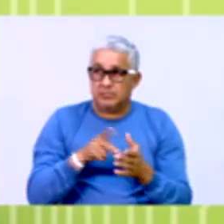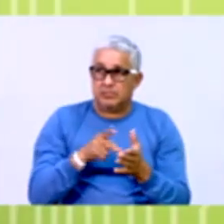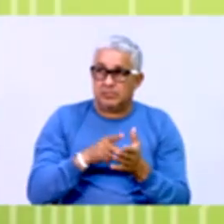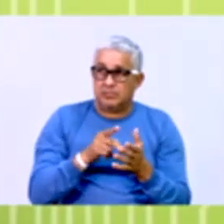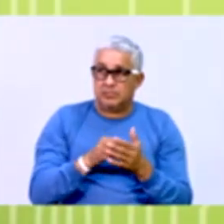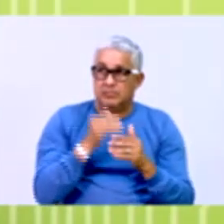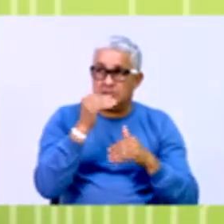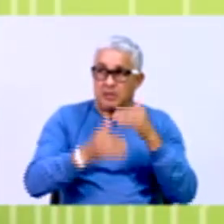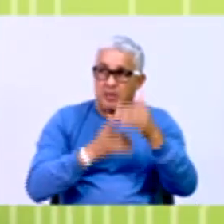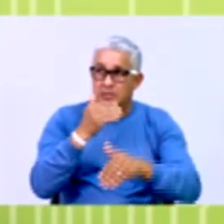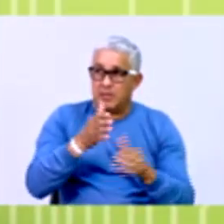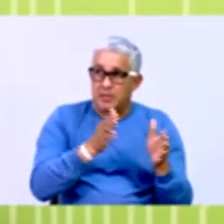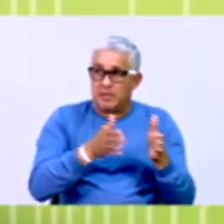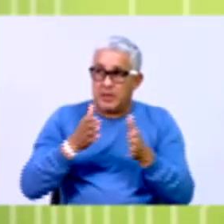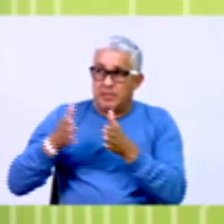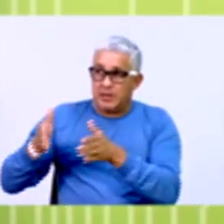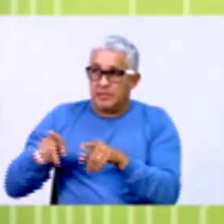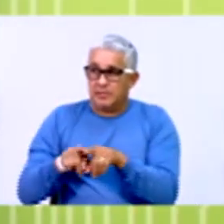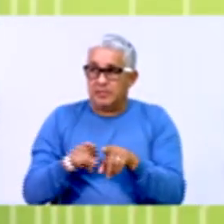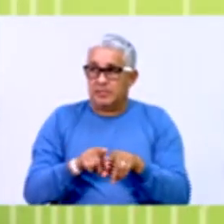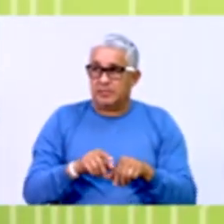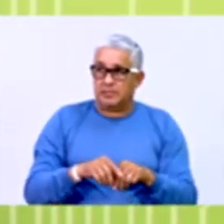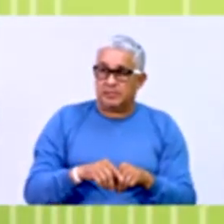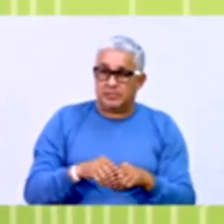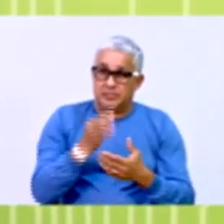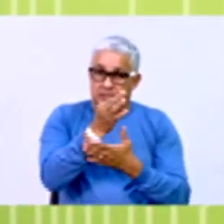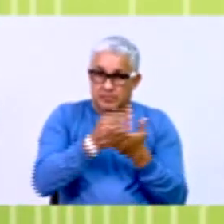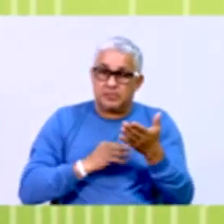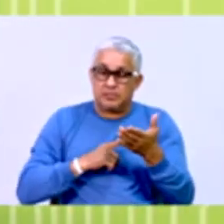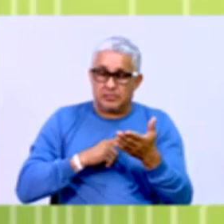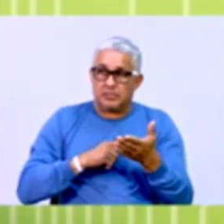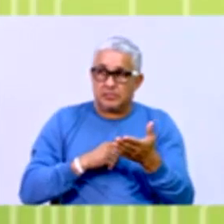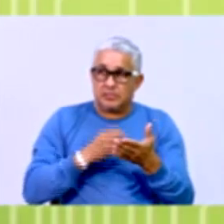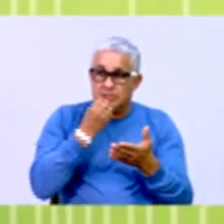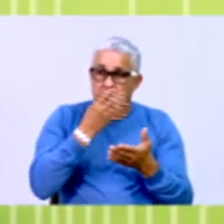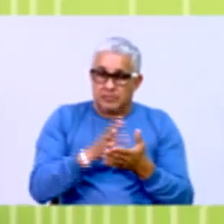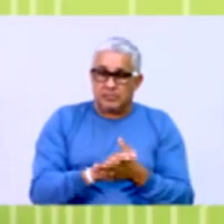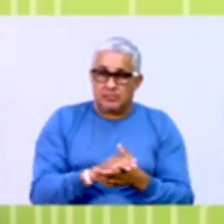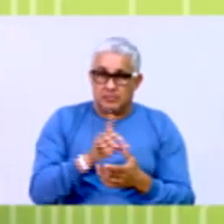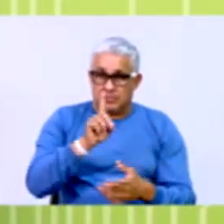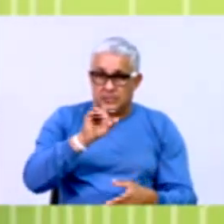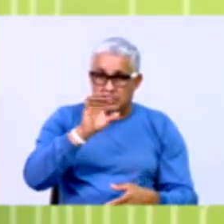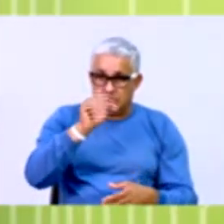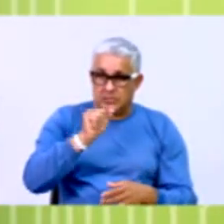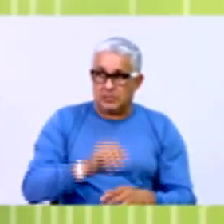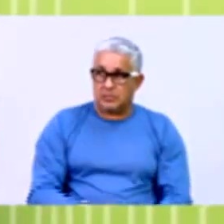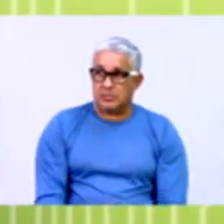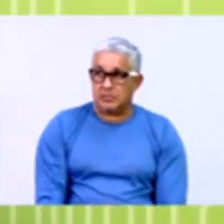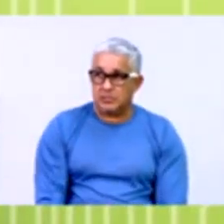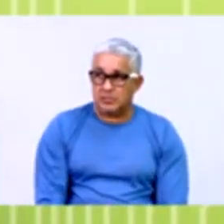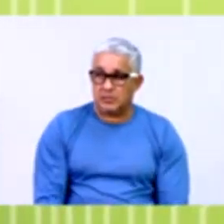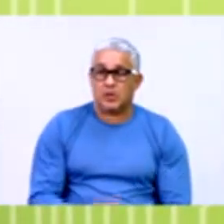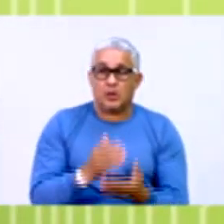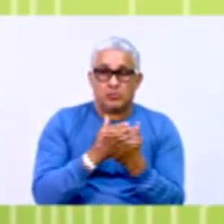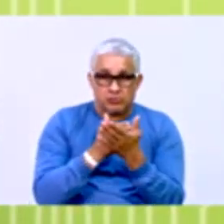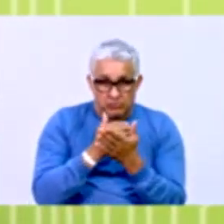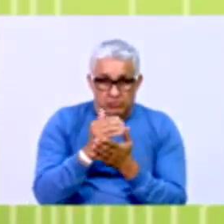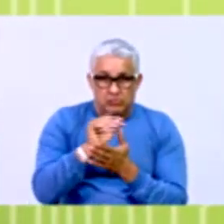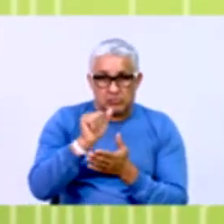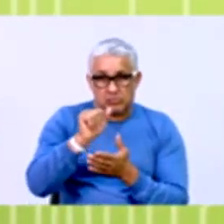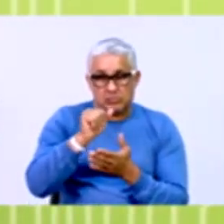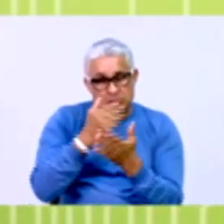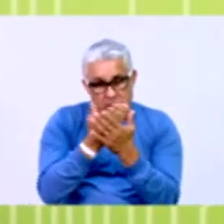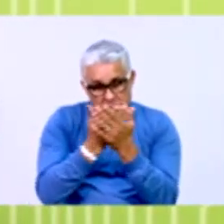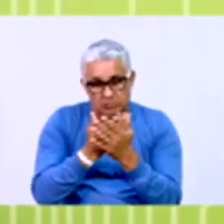gente comentar aqui durante a aula e também estão no livro texto, né? Muito boa essa dica aí, porque como o professor começou a nossa aula, ele deu